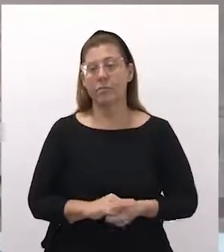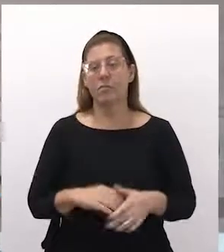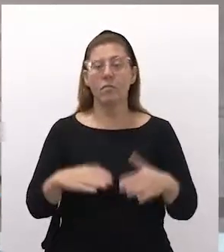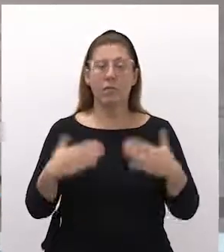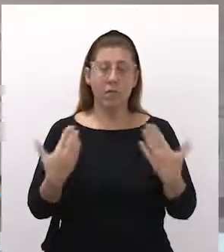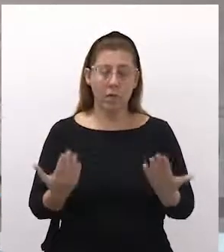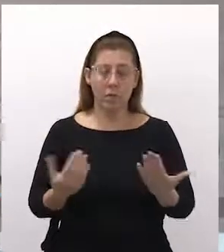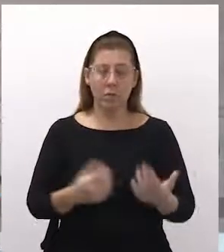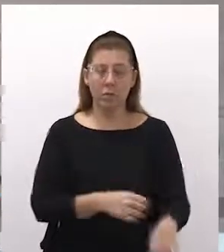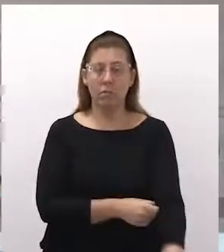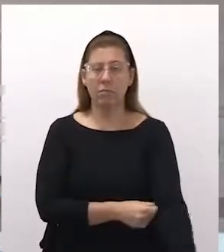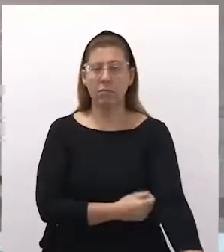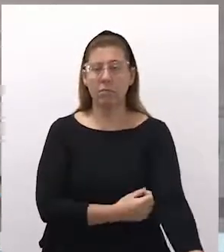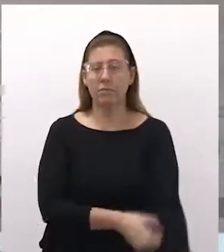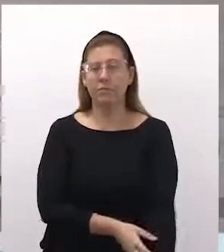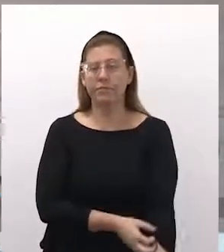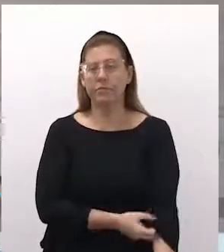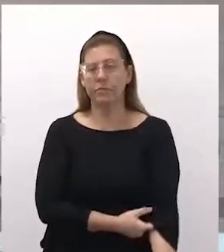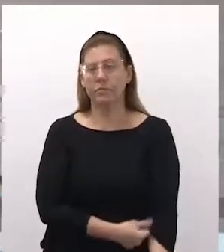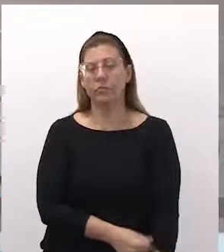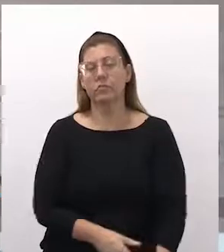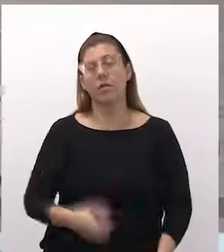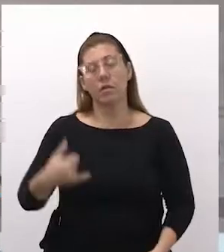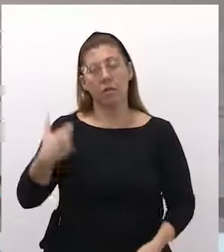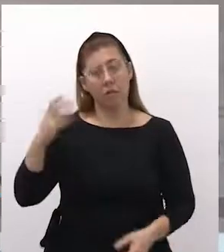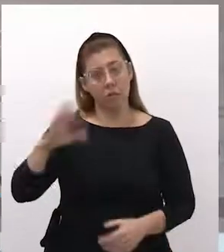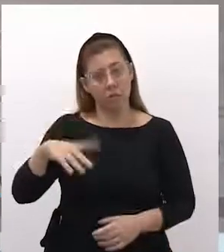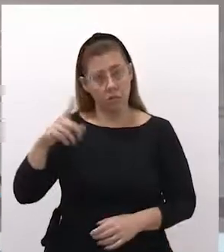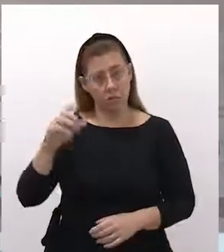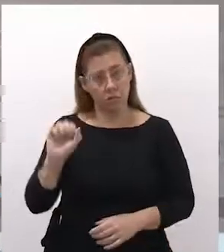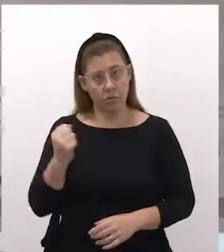equivaleria ao crime para aqueles menores de 18 anos.